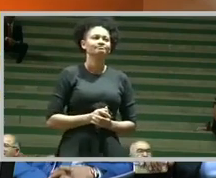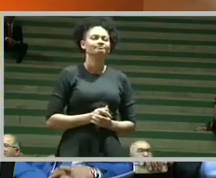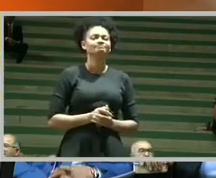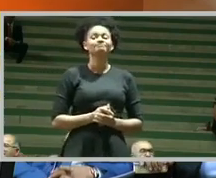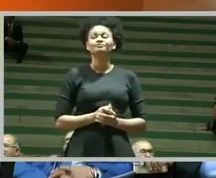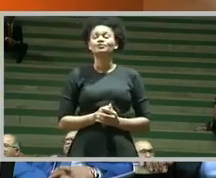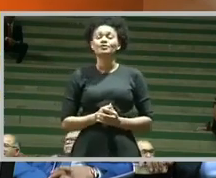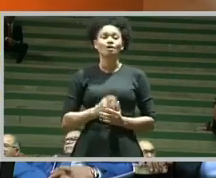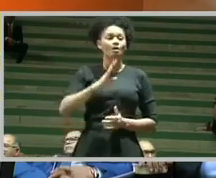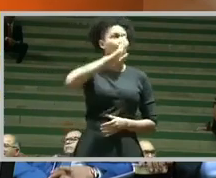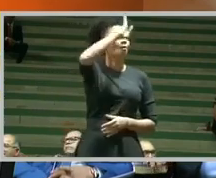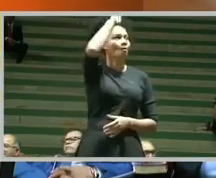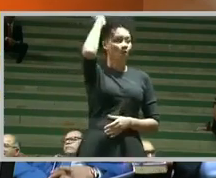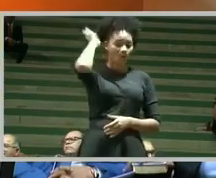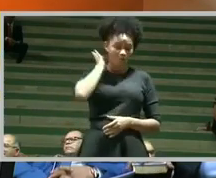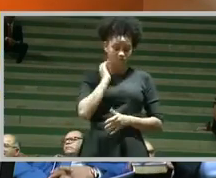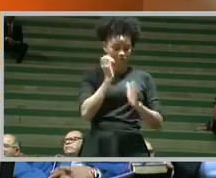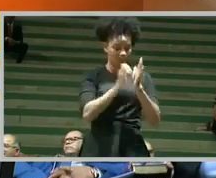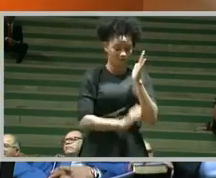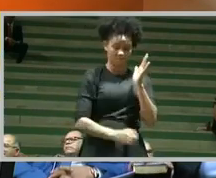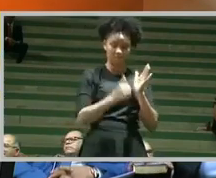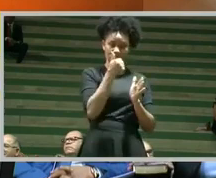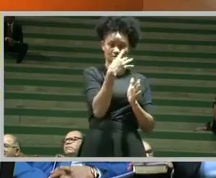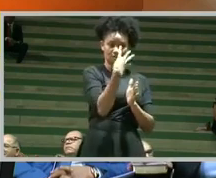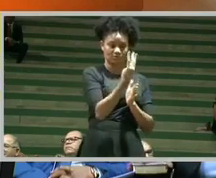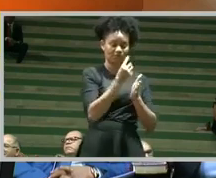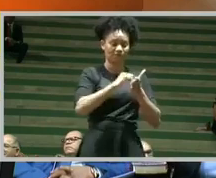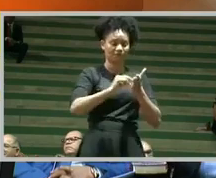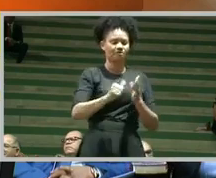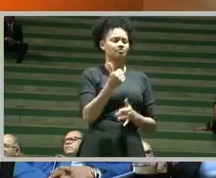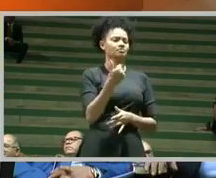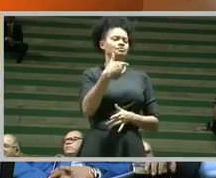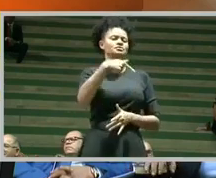E aos Romanos, capítulo 14, verso 17,